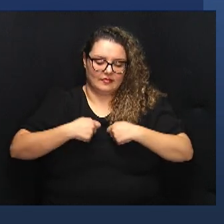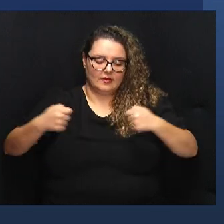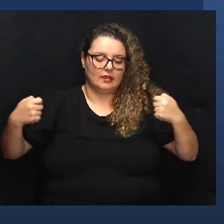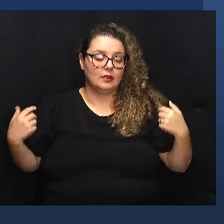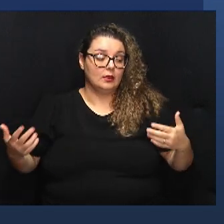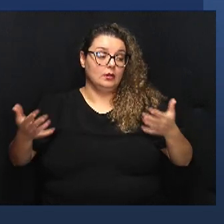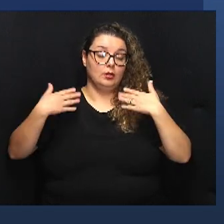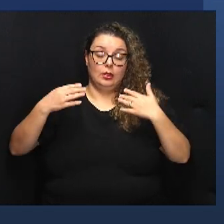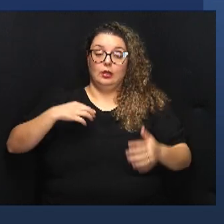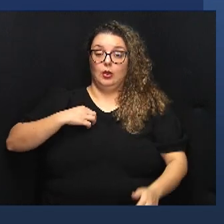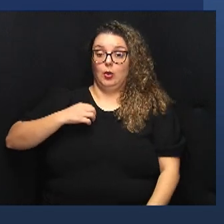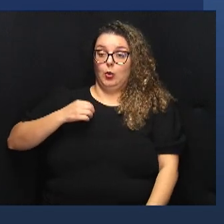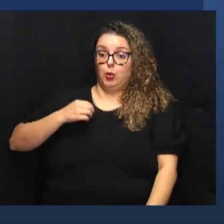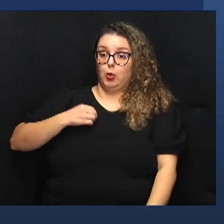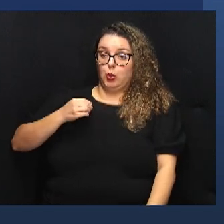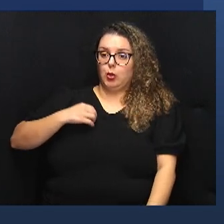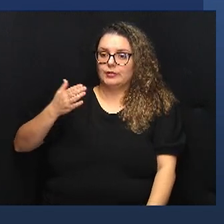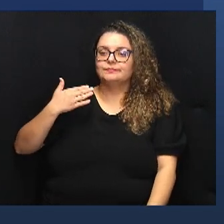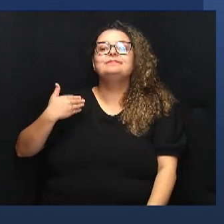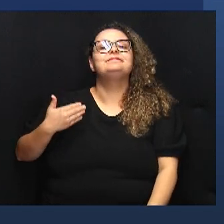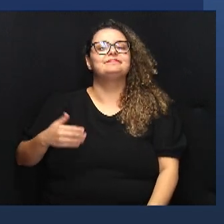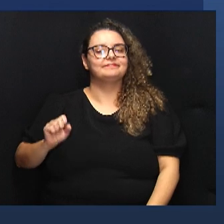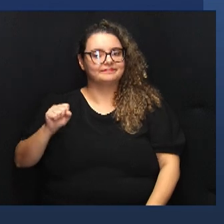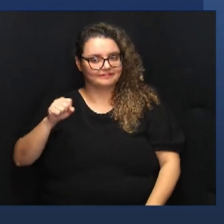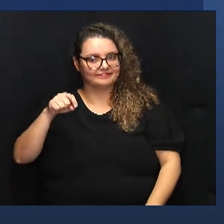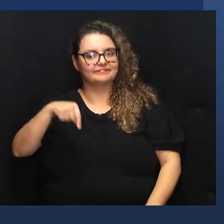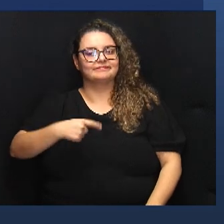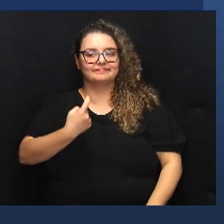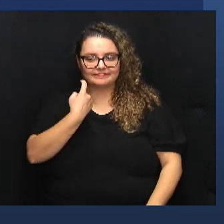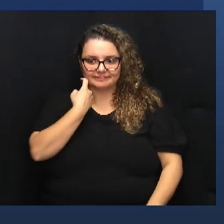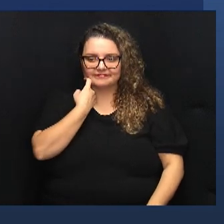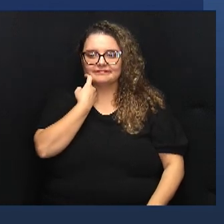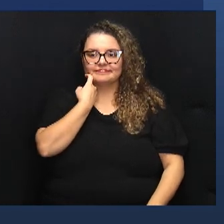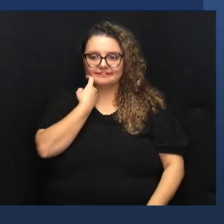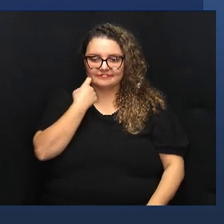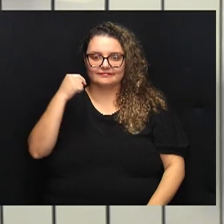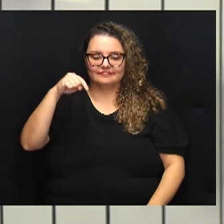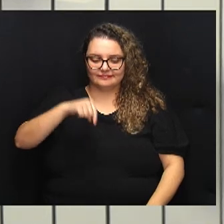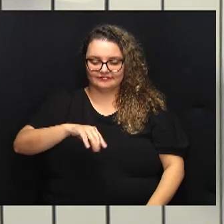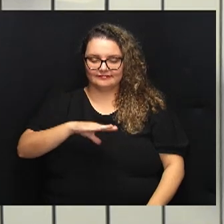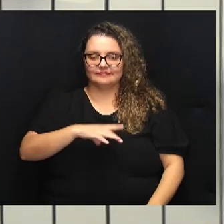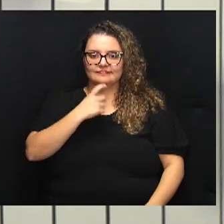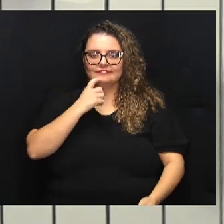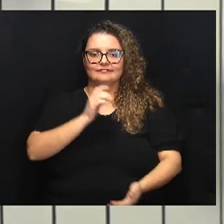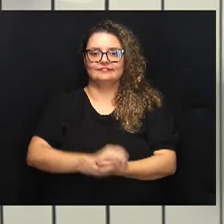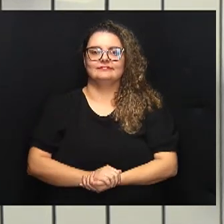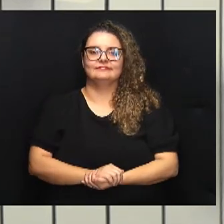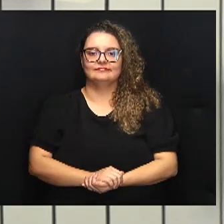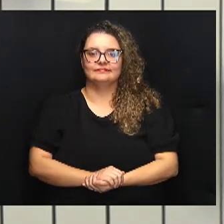agasalho ou o casaco, porque vai fazer calor nesta sexta-feira aqui em Campinas.